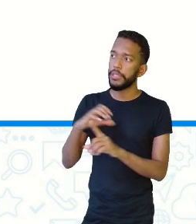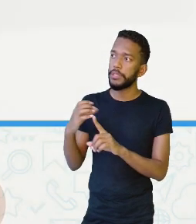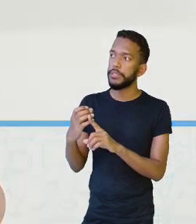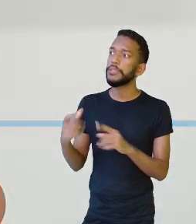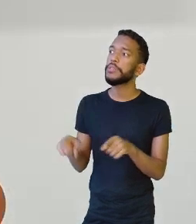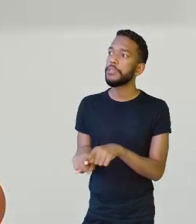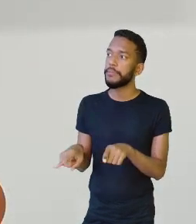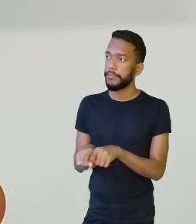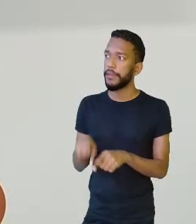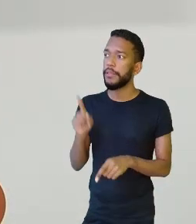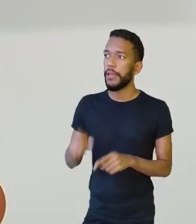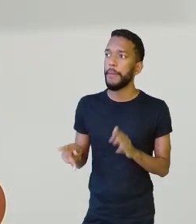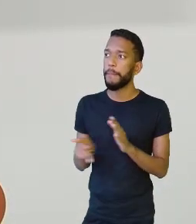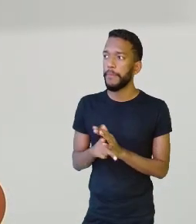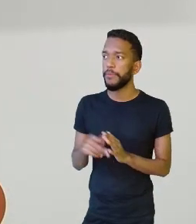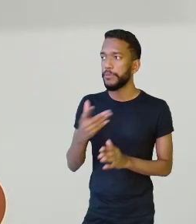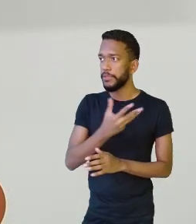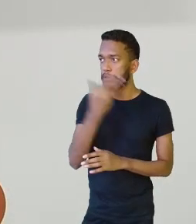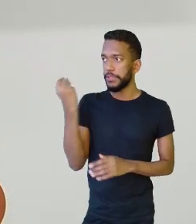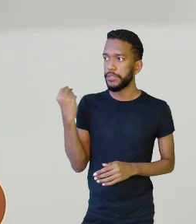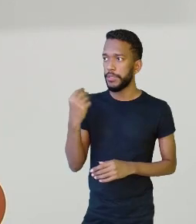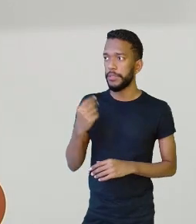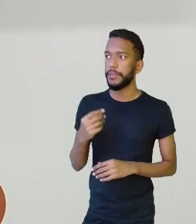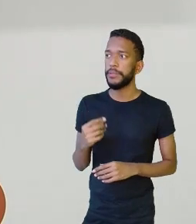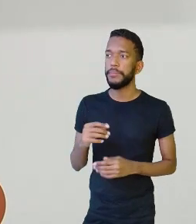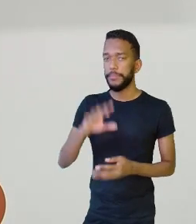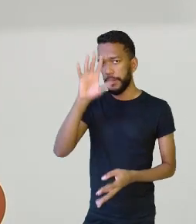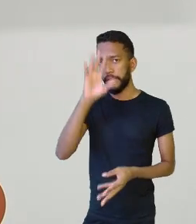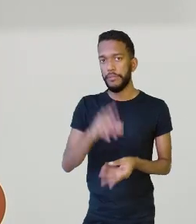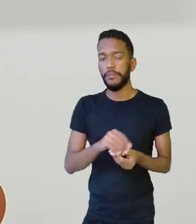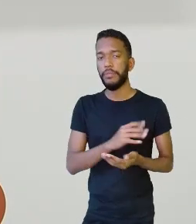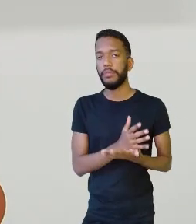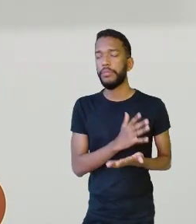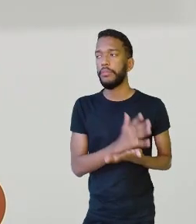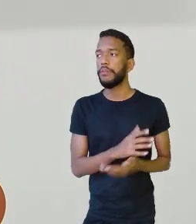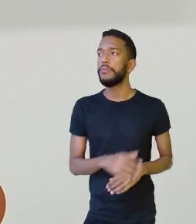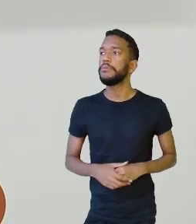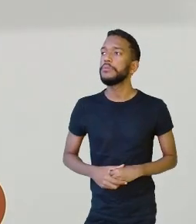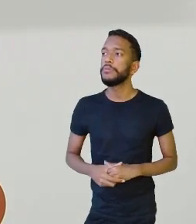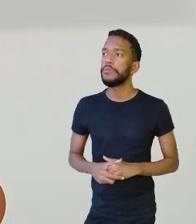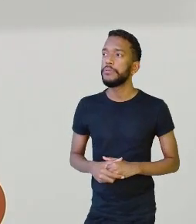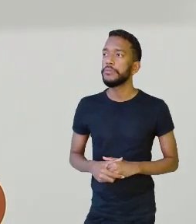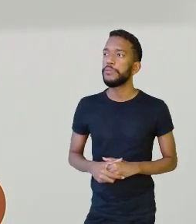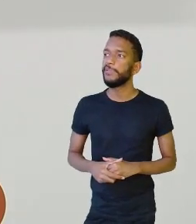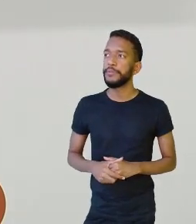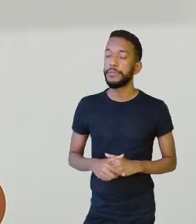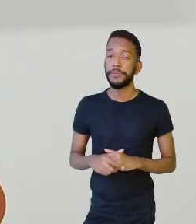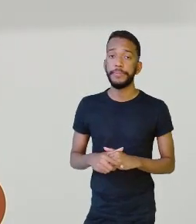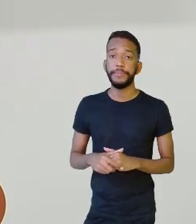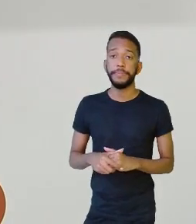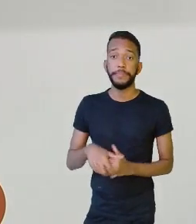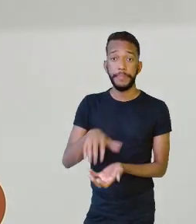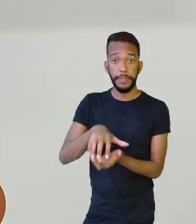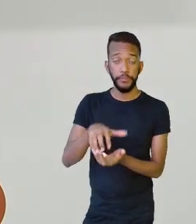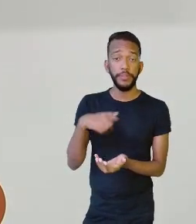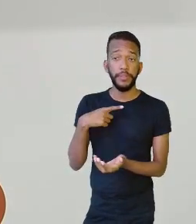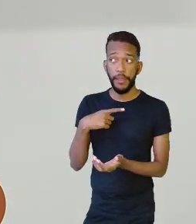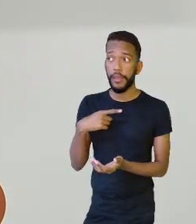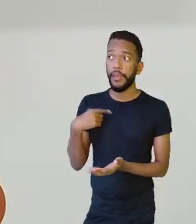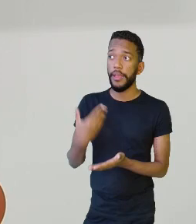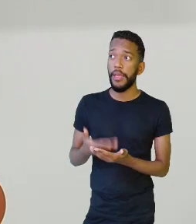é a questão de esquecer o preconceito, deixar o preconceito de lado. Pernambuco tem